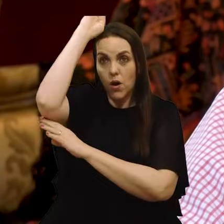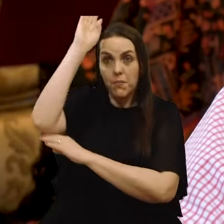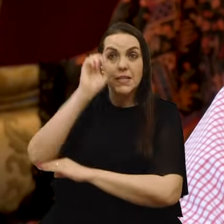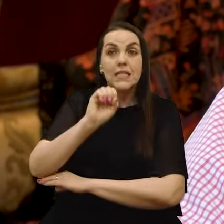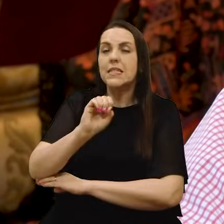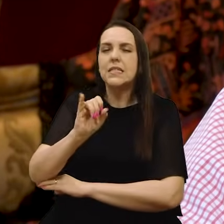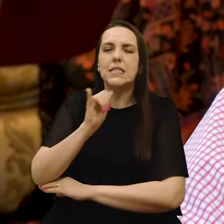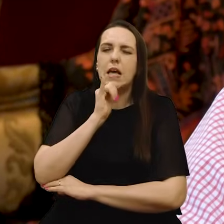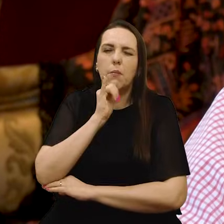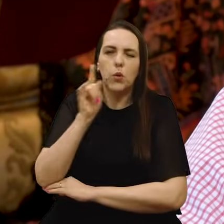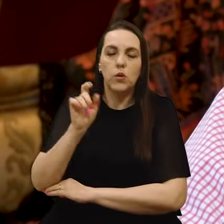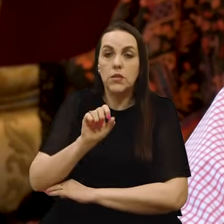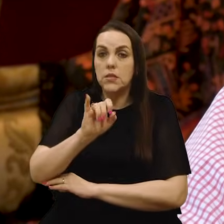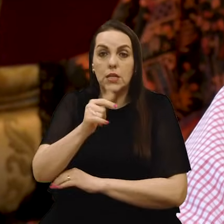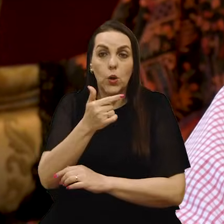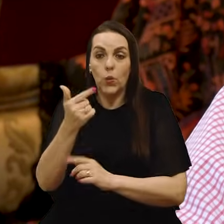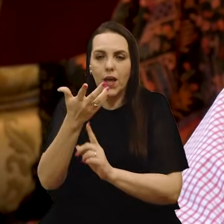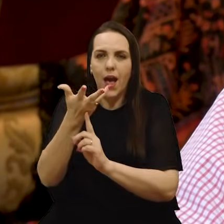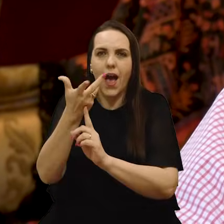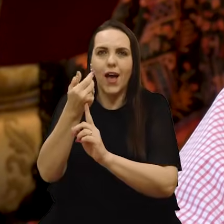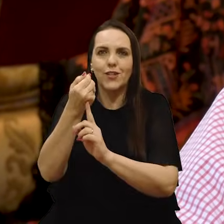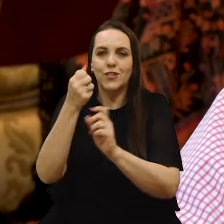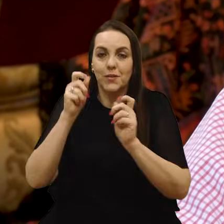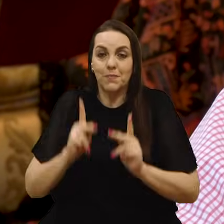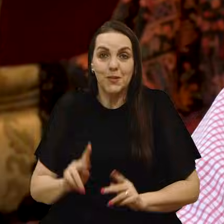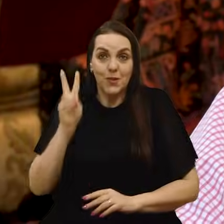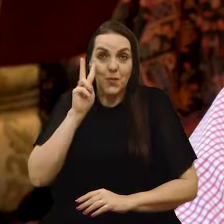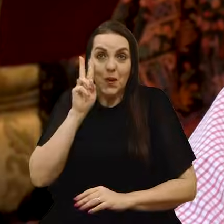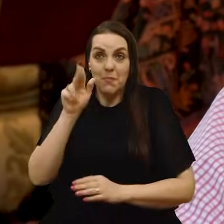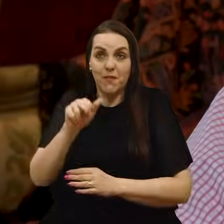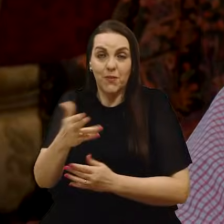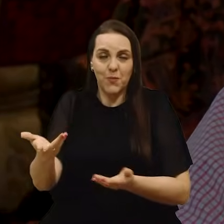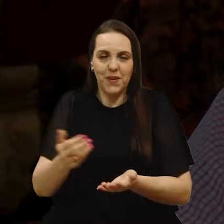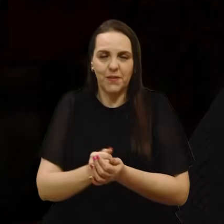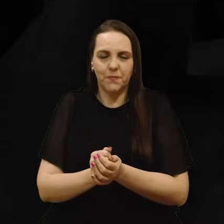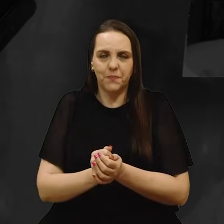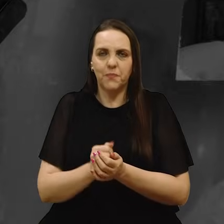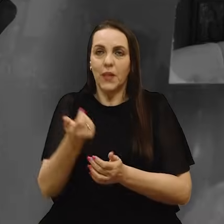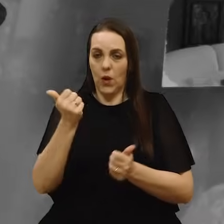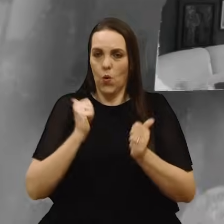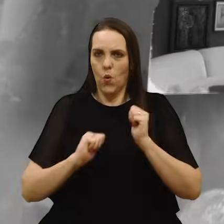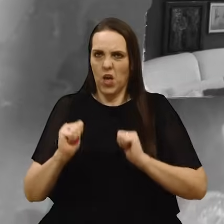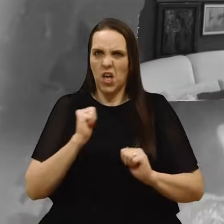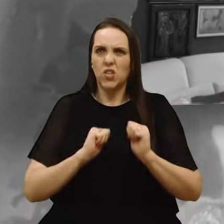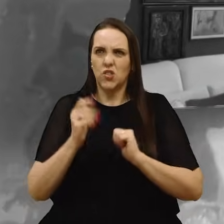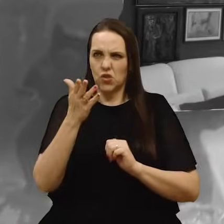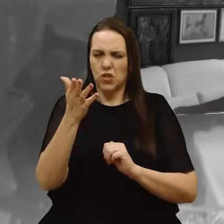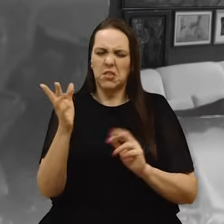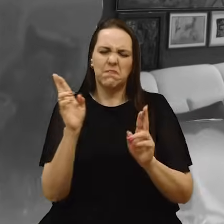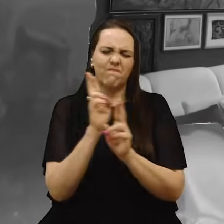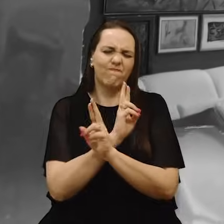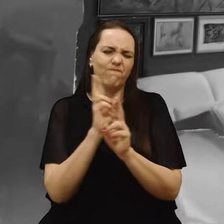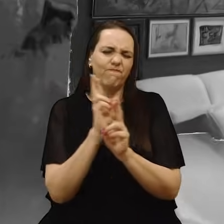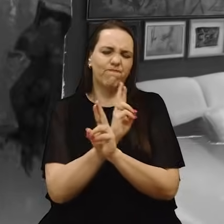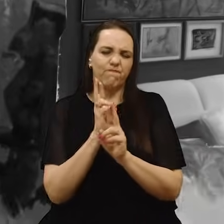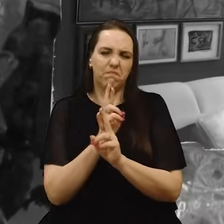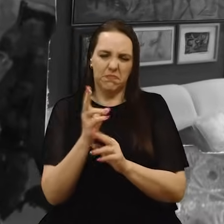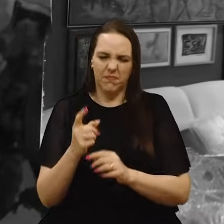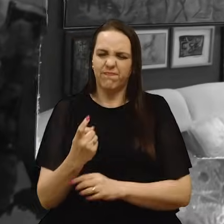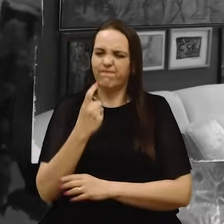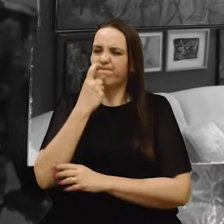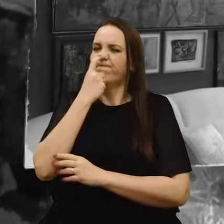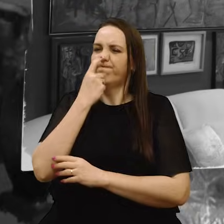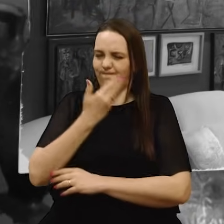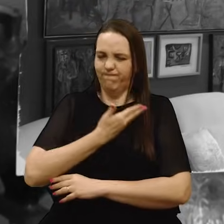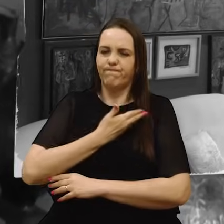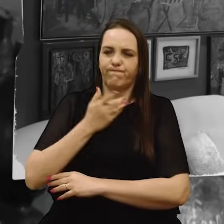civilização romana se não fosse arte? Ninguém ia se lembrar. O grande artista que eu tive